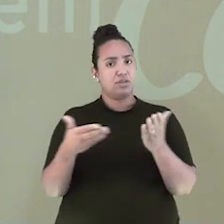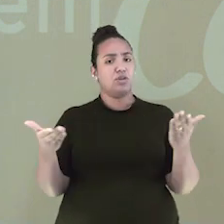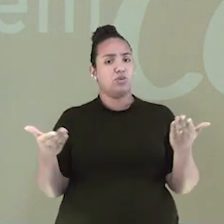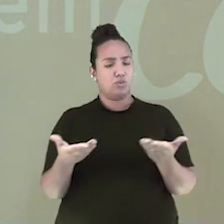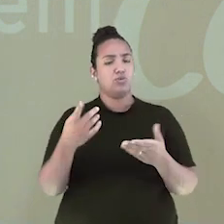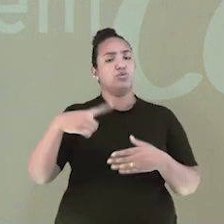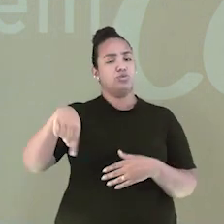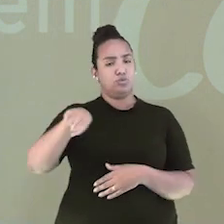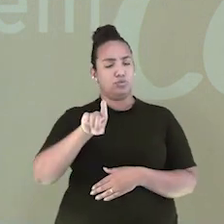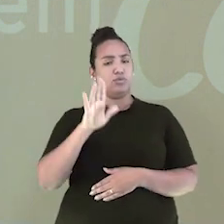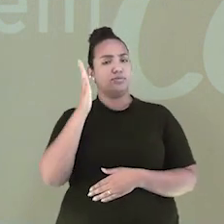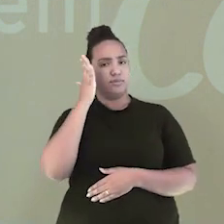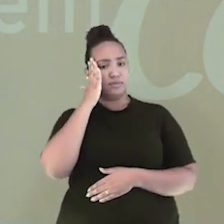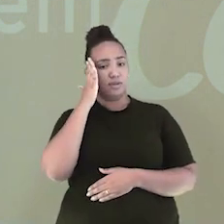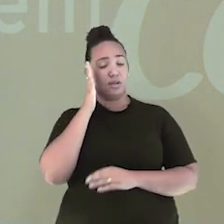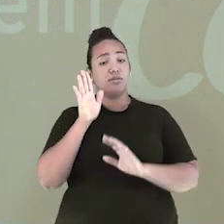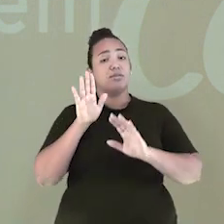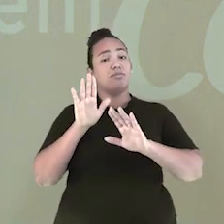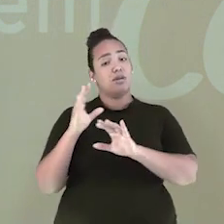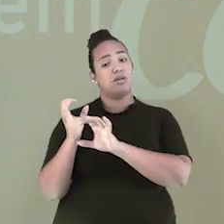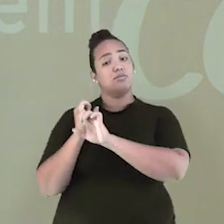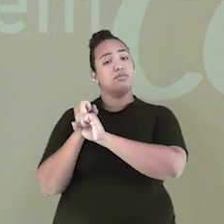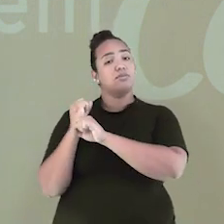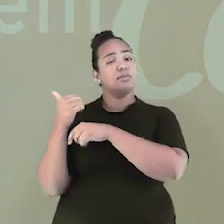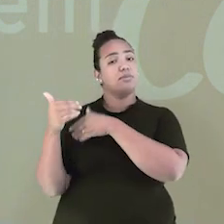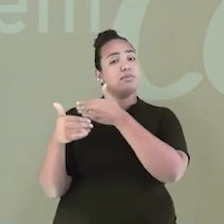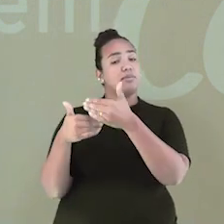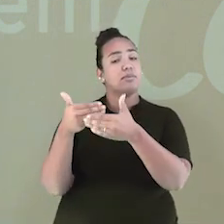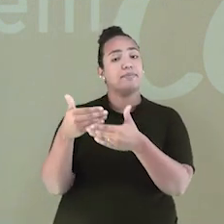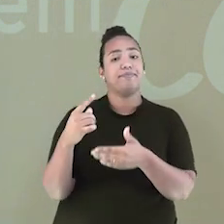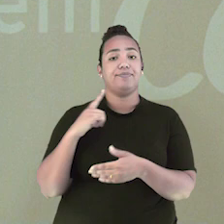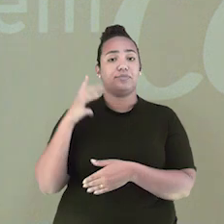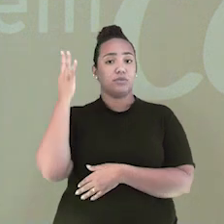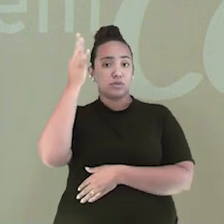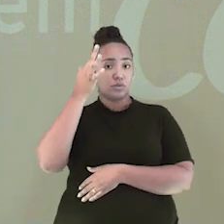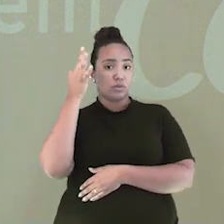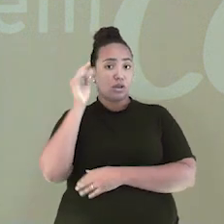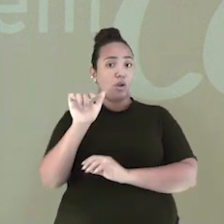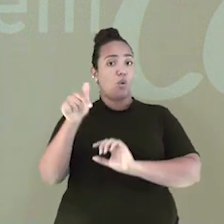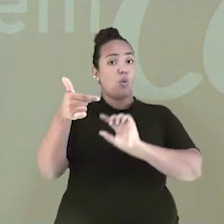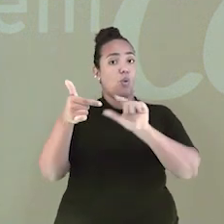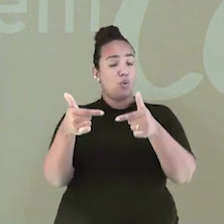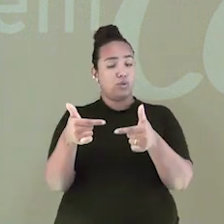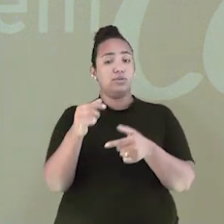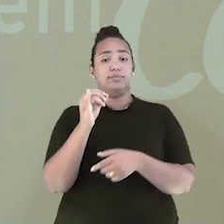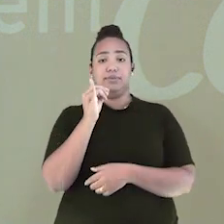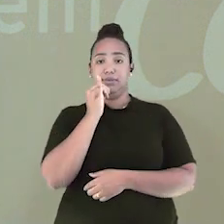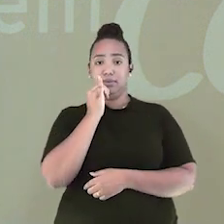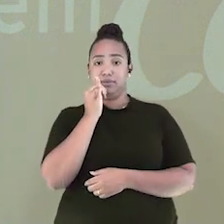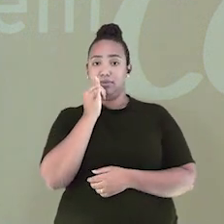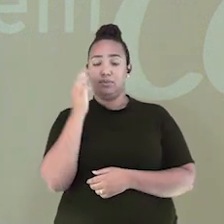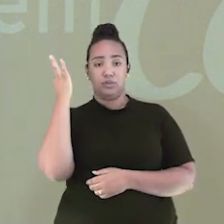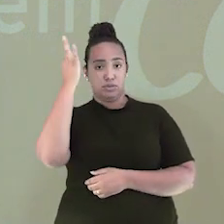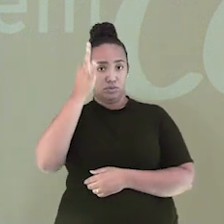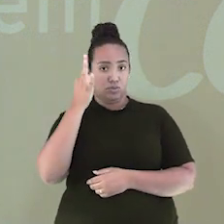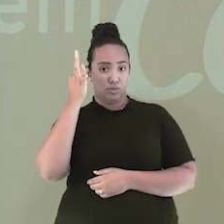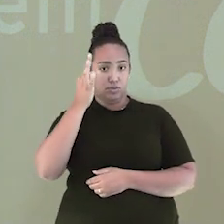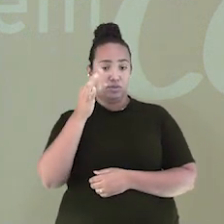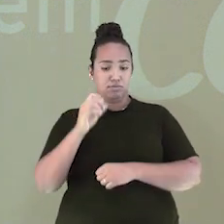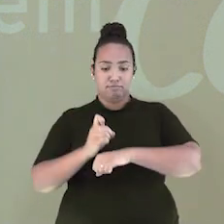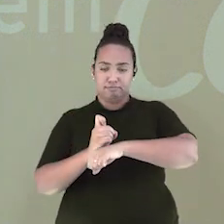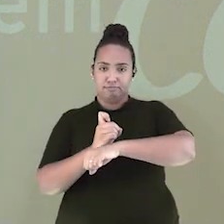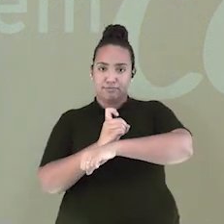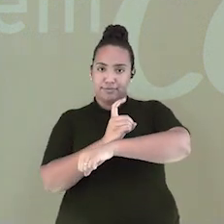Mas no decorrer dos anos, surgiram outras teorias para explicar a origem do mundo, como a teoria da evolução, que